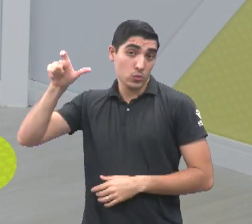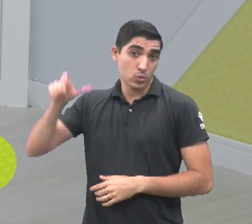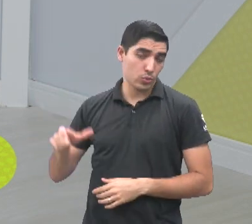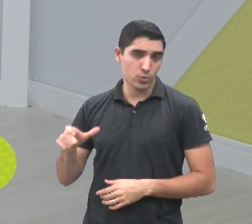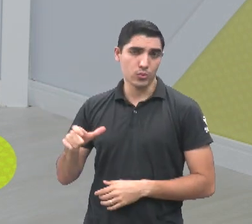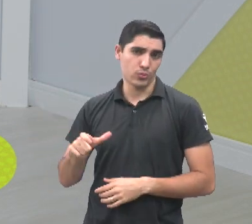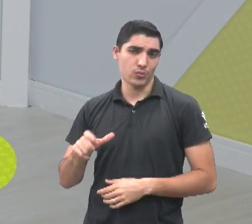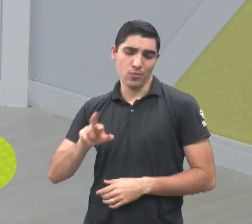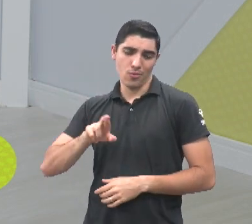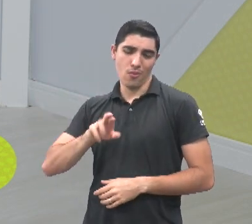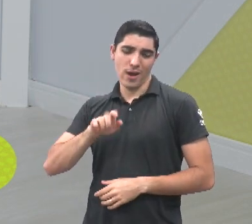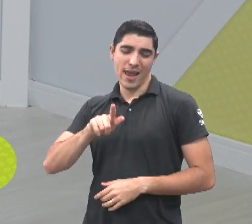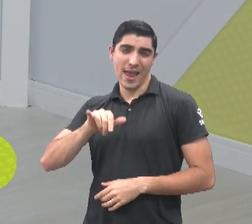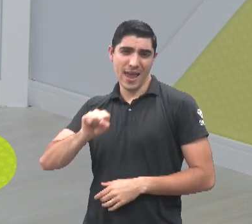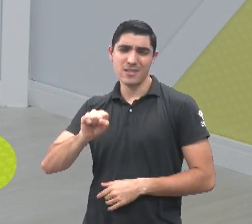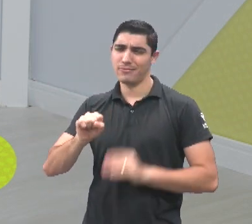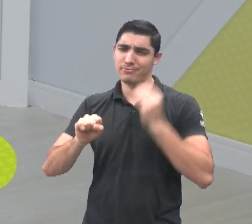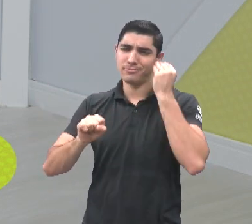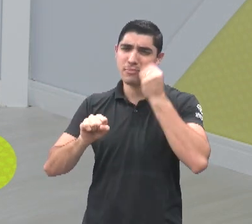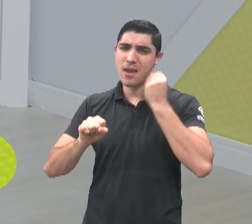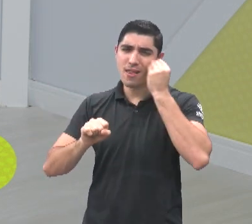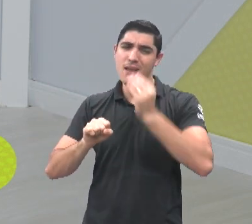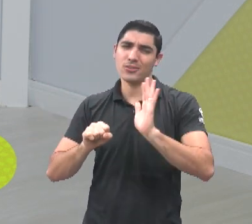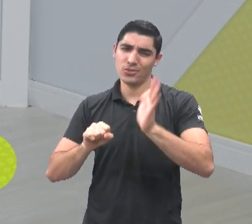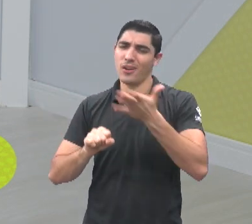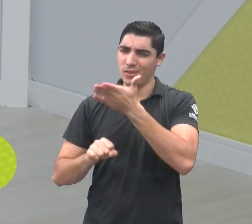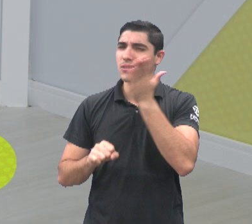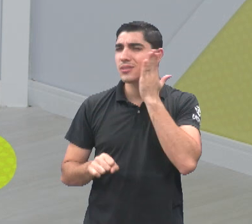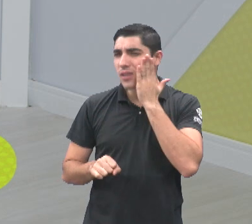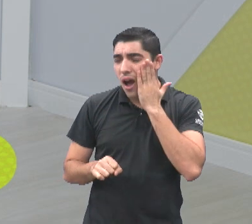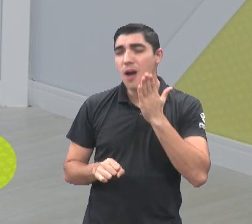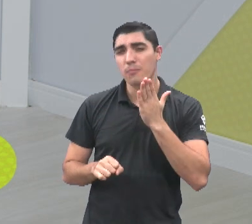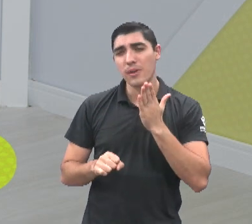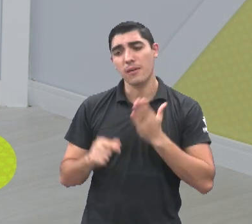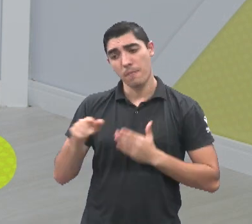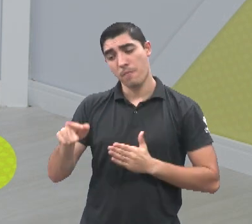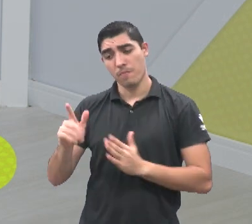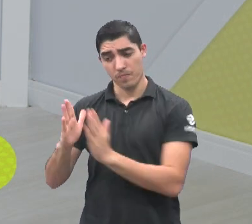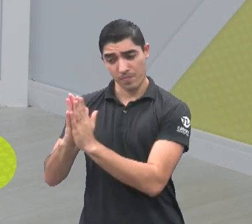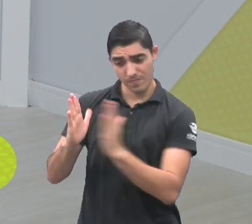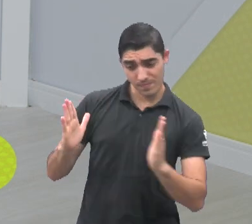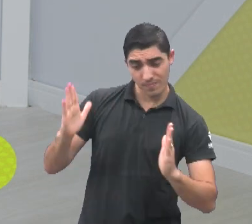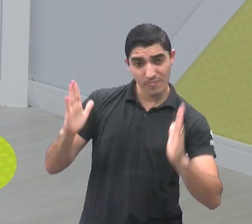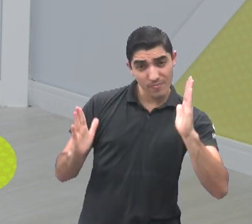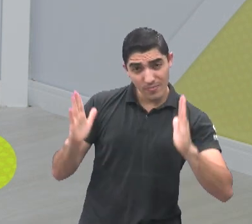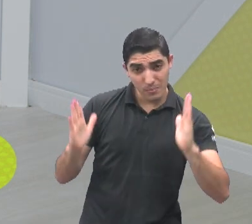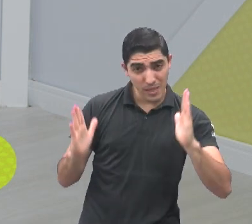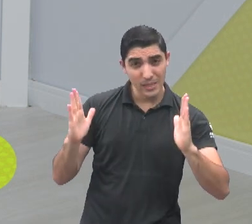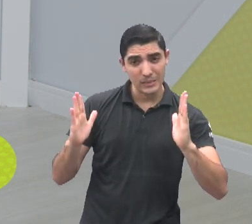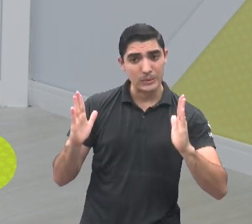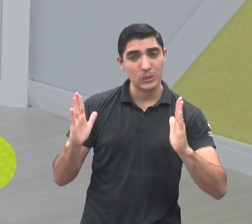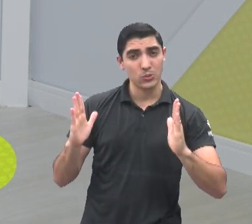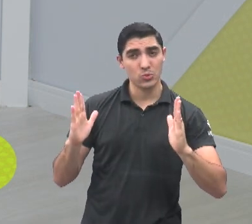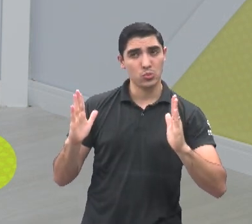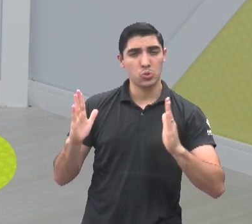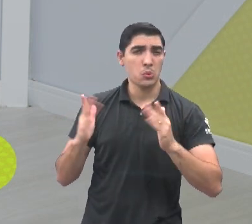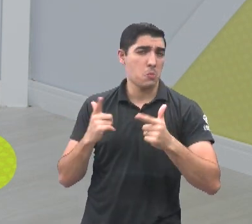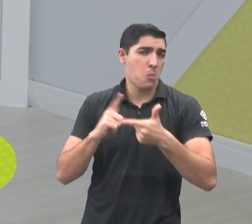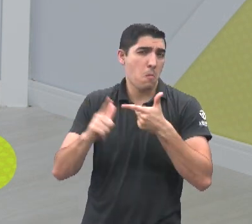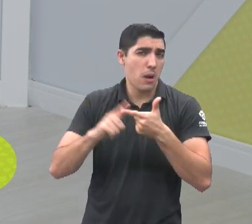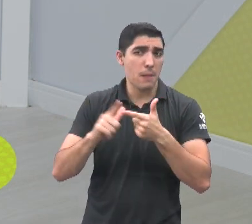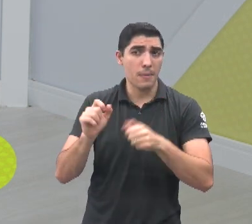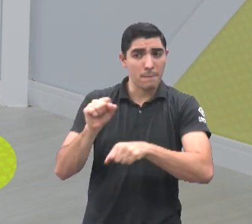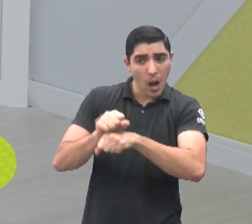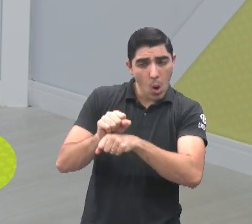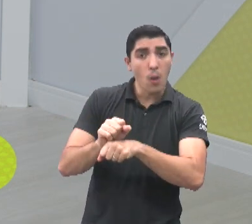calejado em NBB, isso acontece, às vezes tem um espaço muito grande entre um jogo e outro, tem que se preparar da melhor forma possível. Sexta-feira,